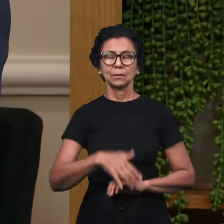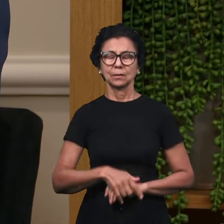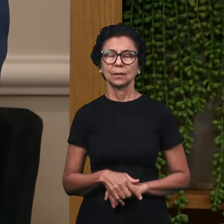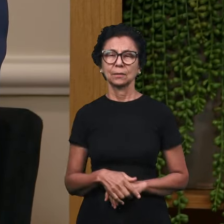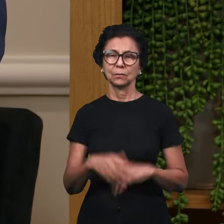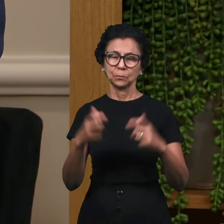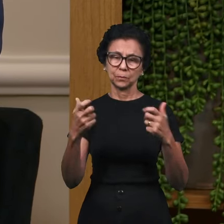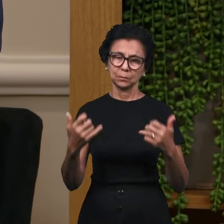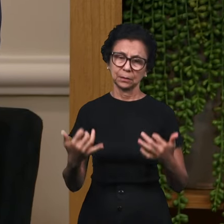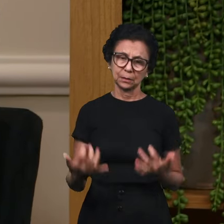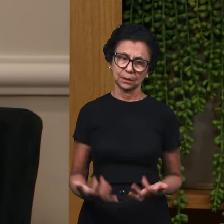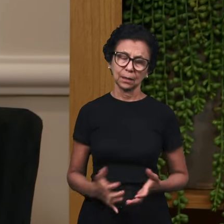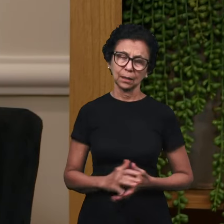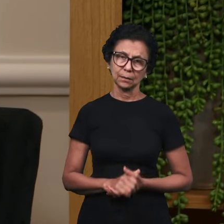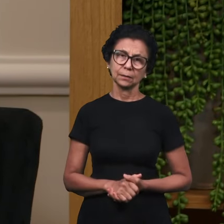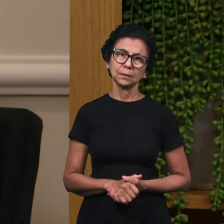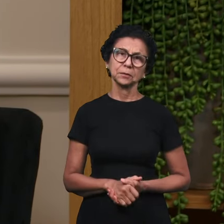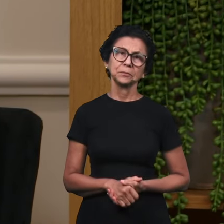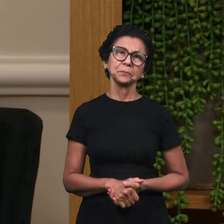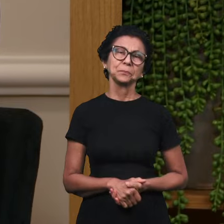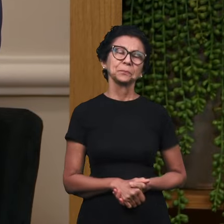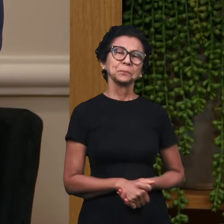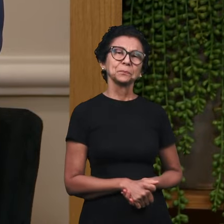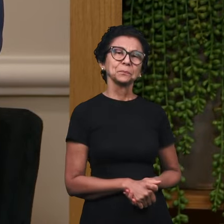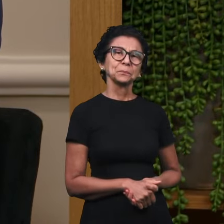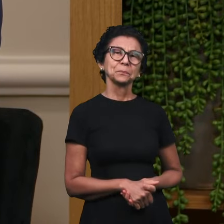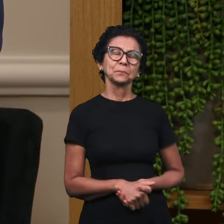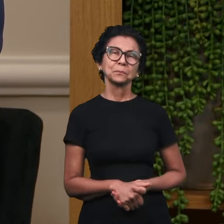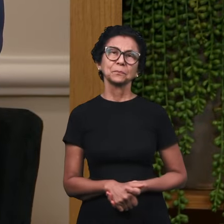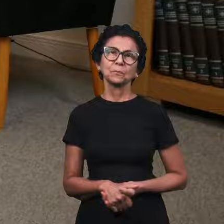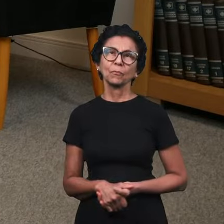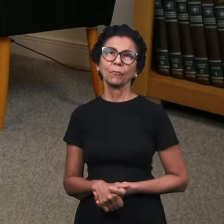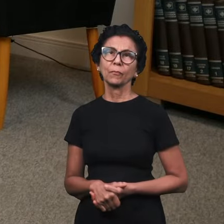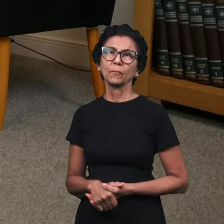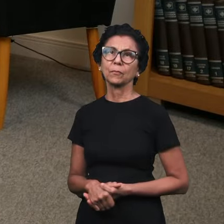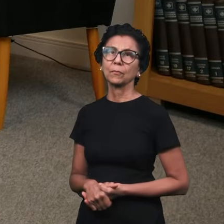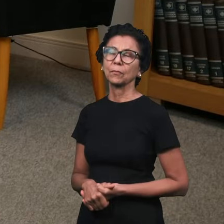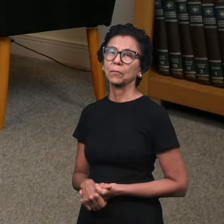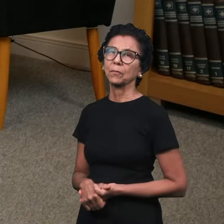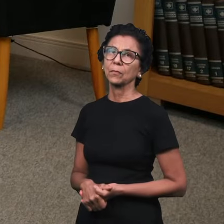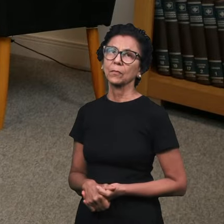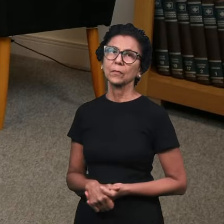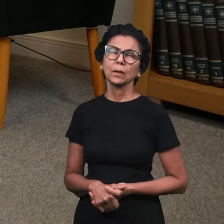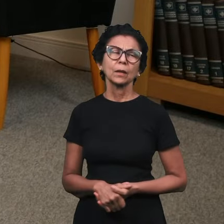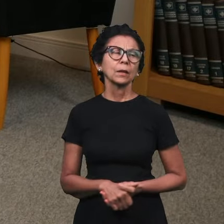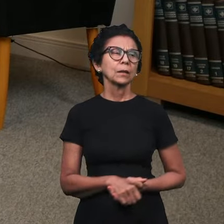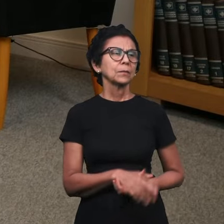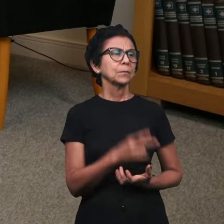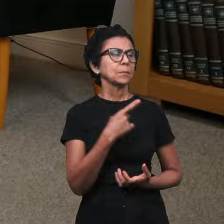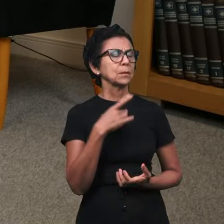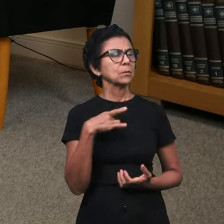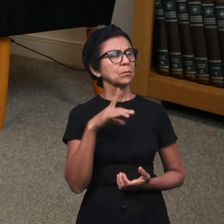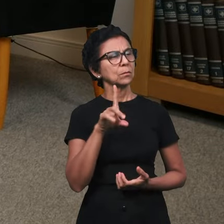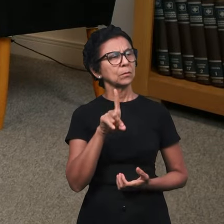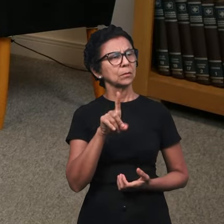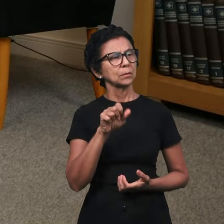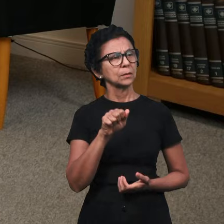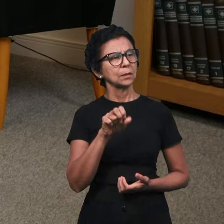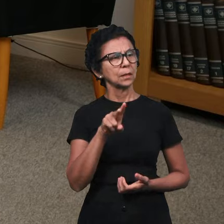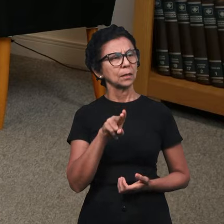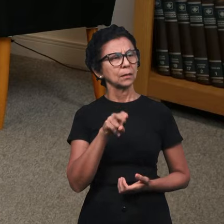que Deus tem feito nos nossos dias também. Agora, pastor Daniel, você se